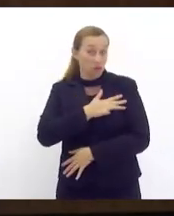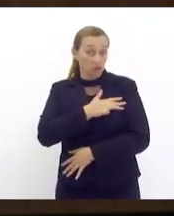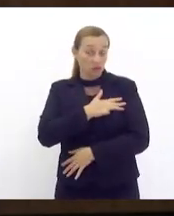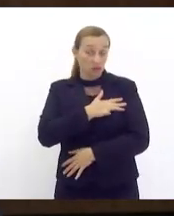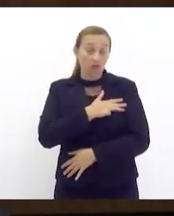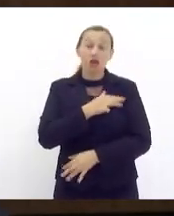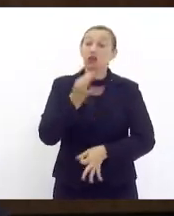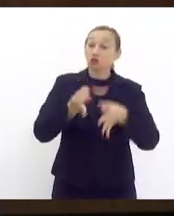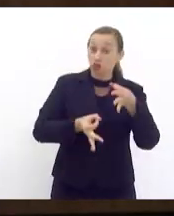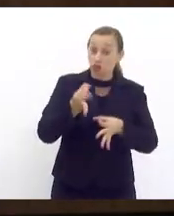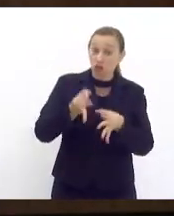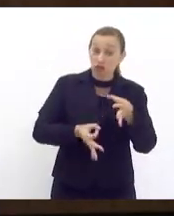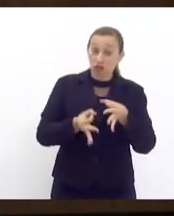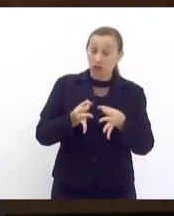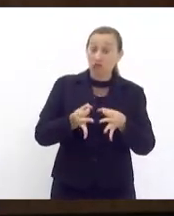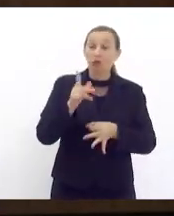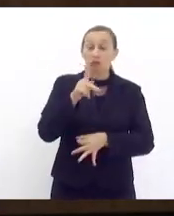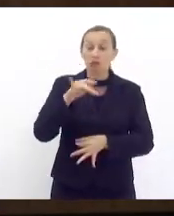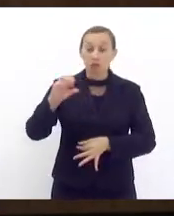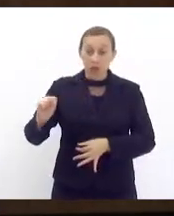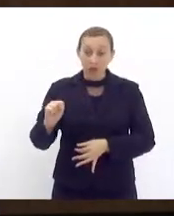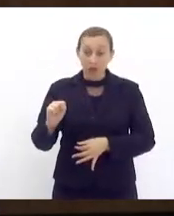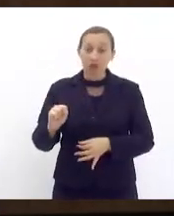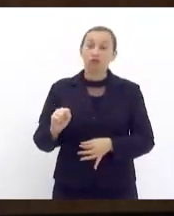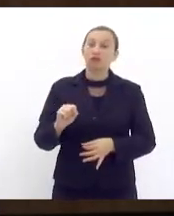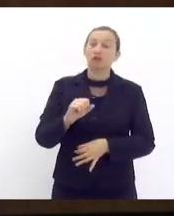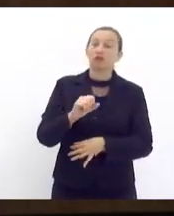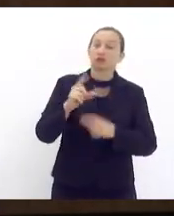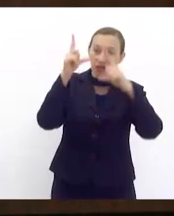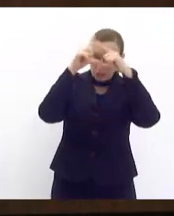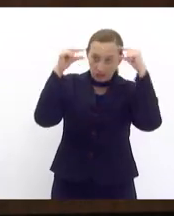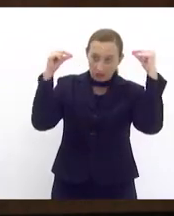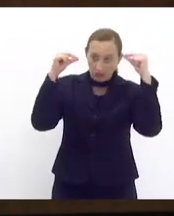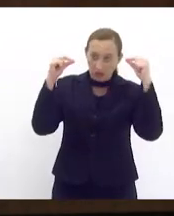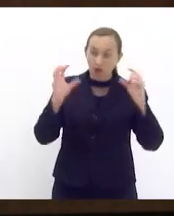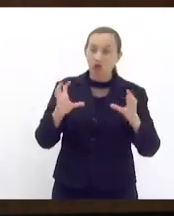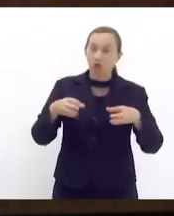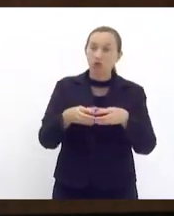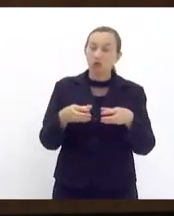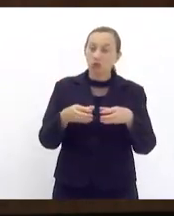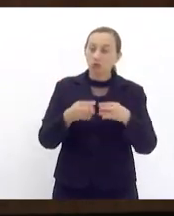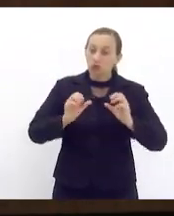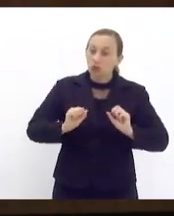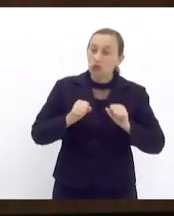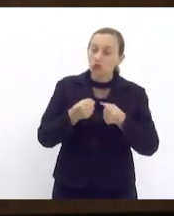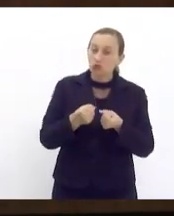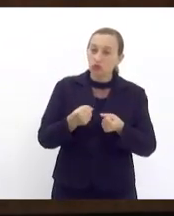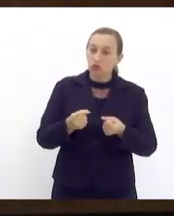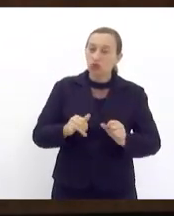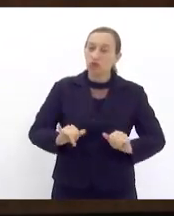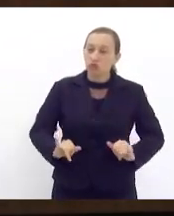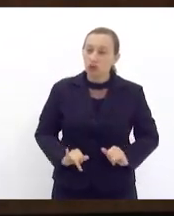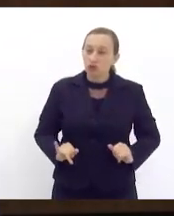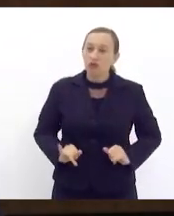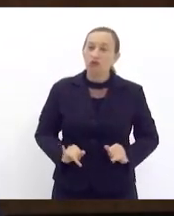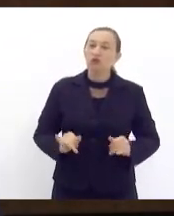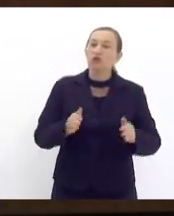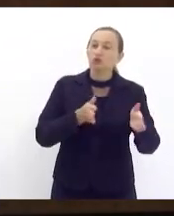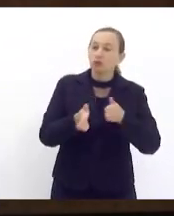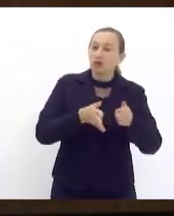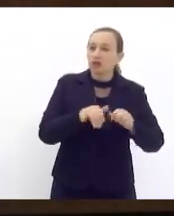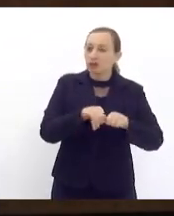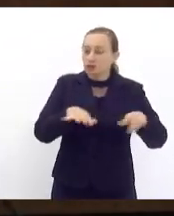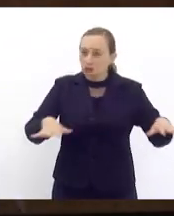justiça para o peso da enfermagem uma categoria que se expôs tanto foram heróis no tempo do covid